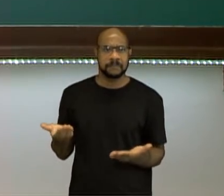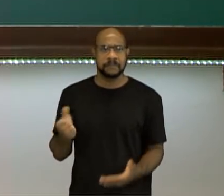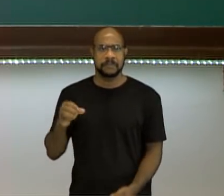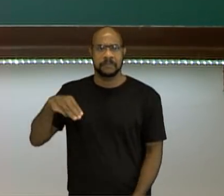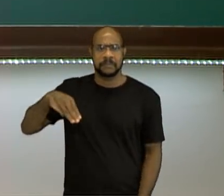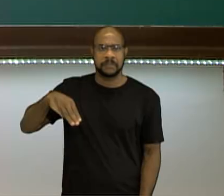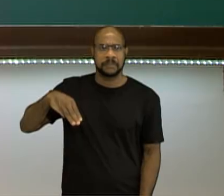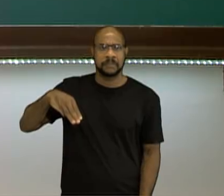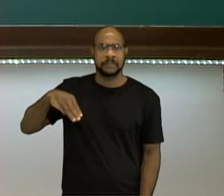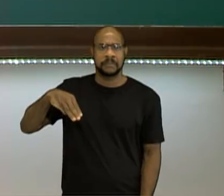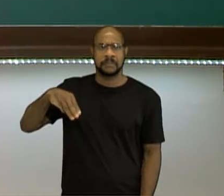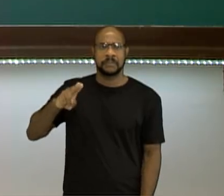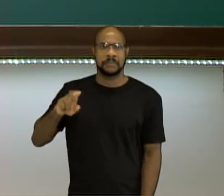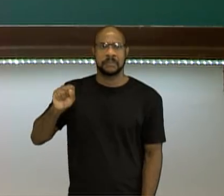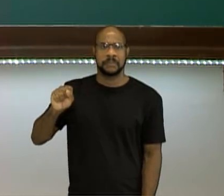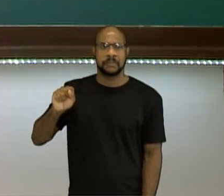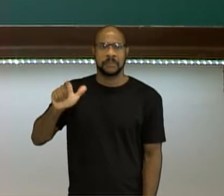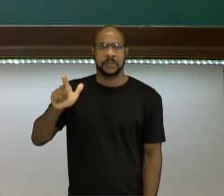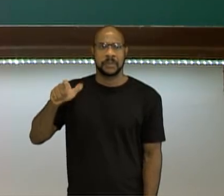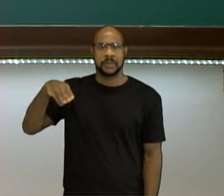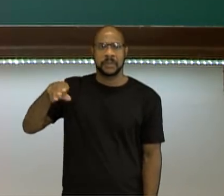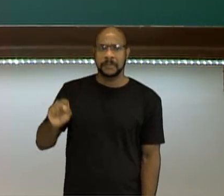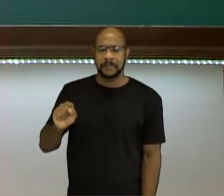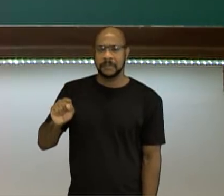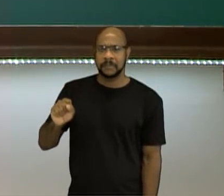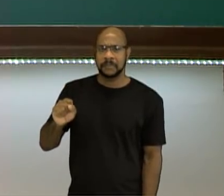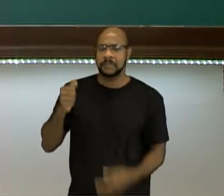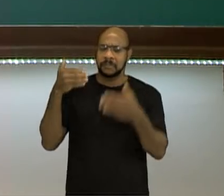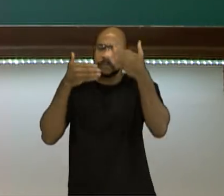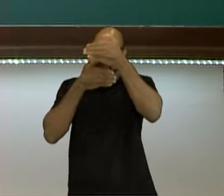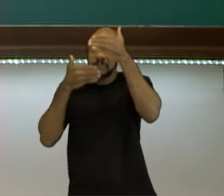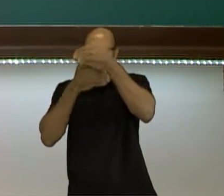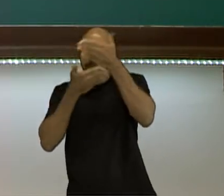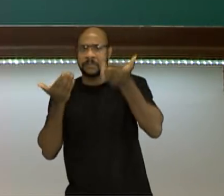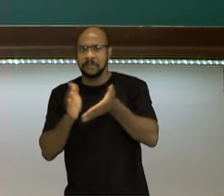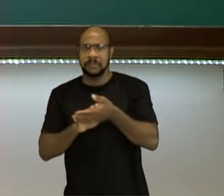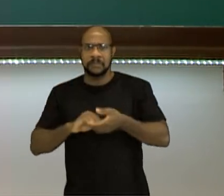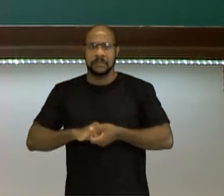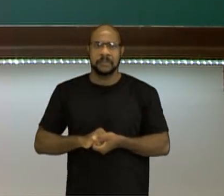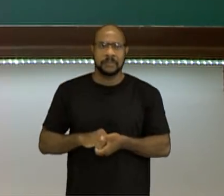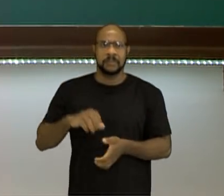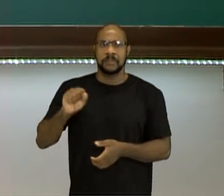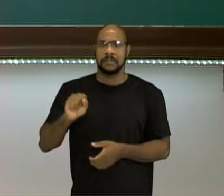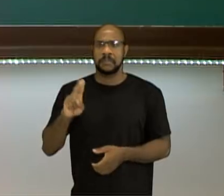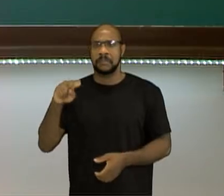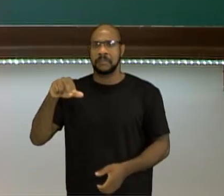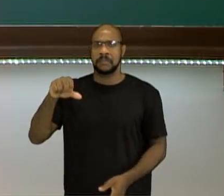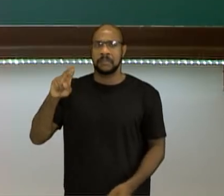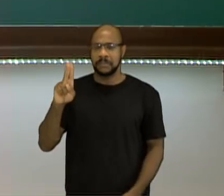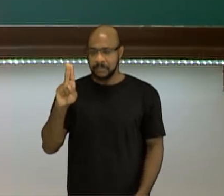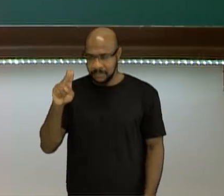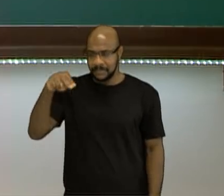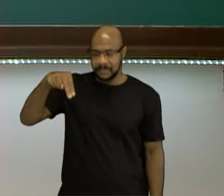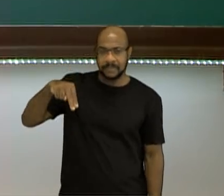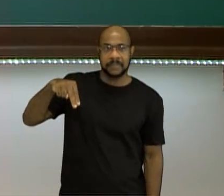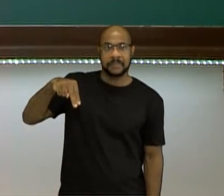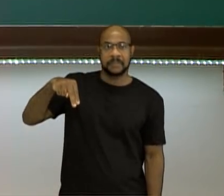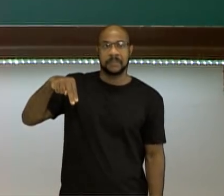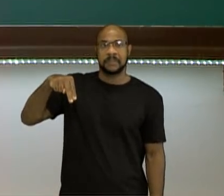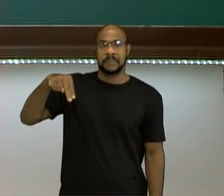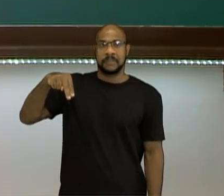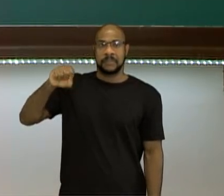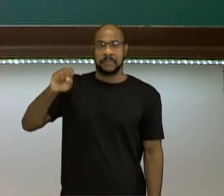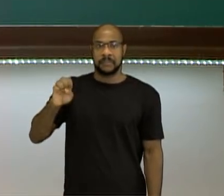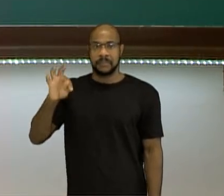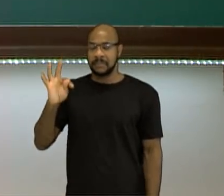do Mundo. Sunrise, sunset, pôr do sol, nascer do sol. Então eu já vou ligando as minhas ideias e vou